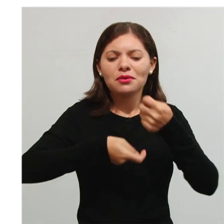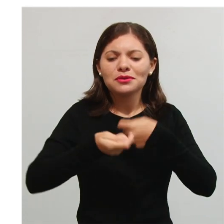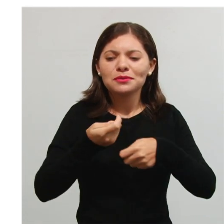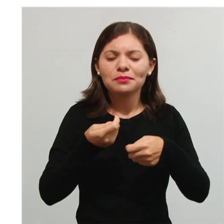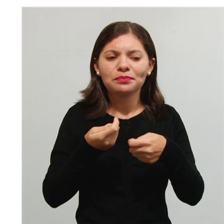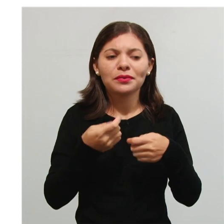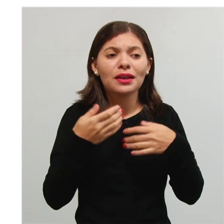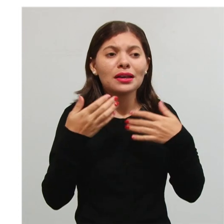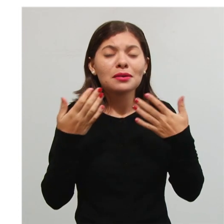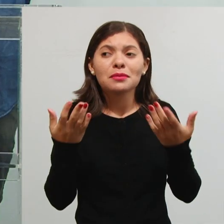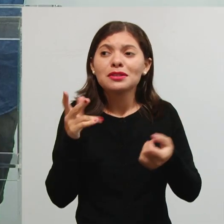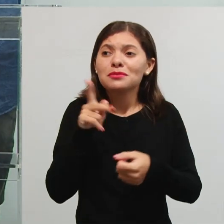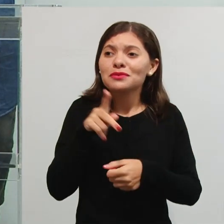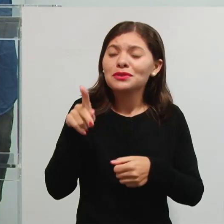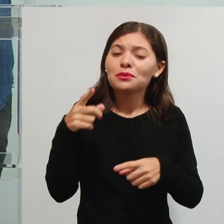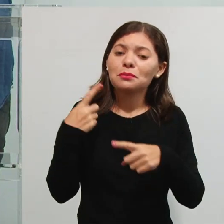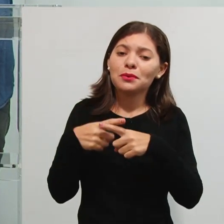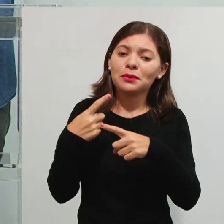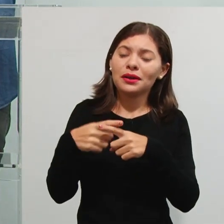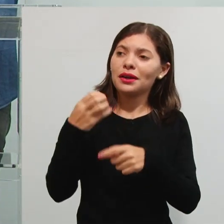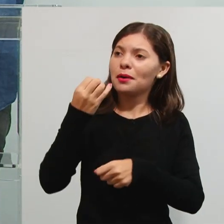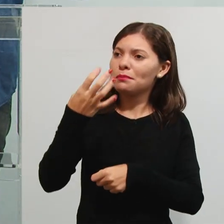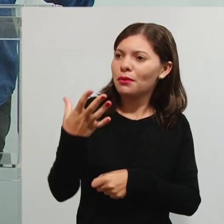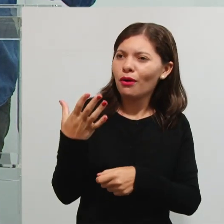por quê? É tão bom trabalhar numa empresa